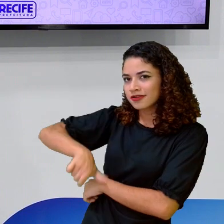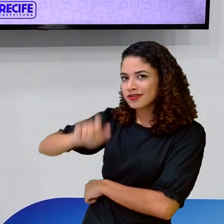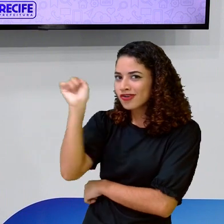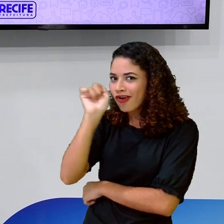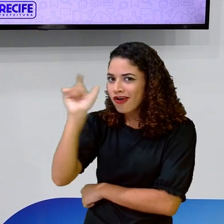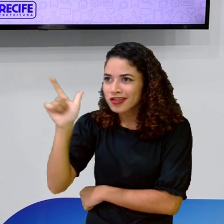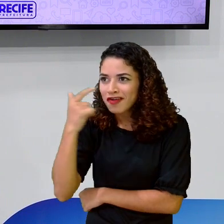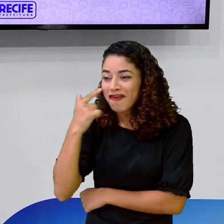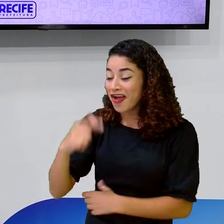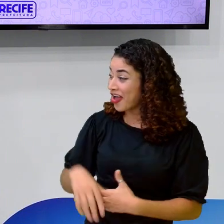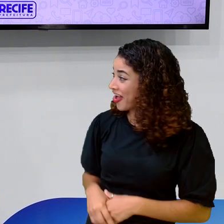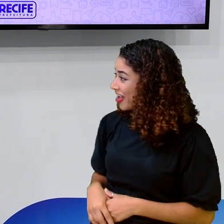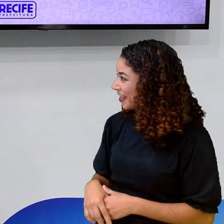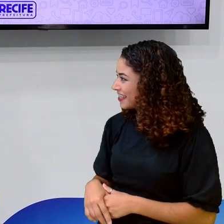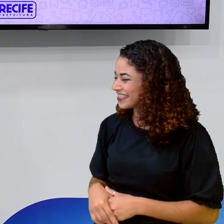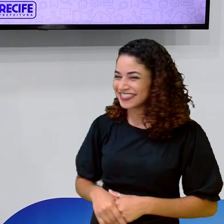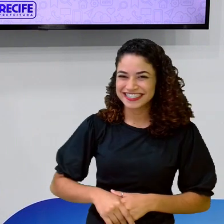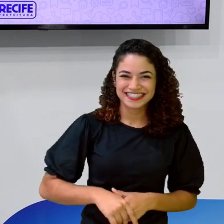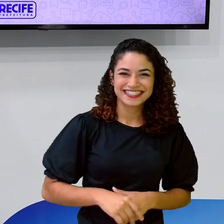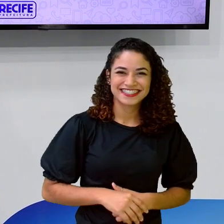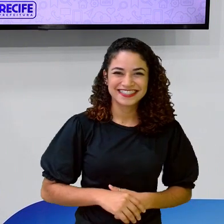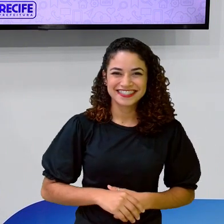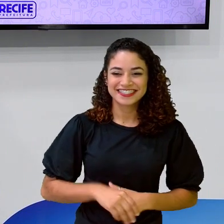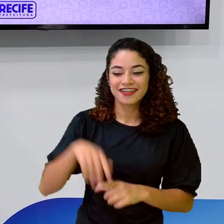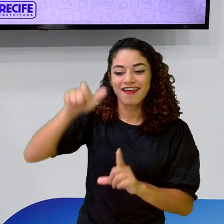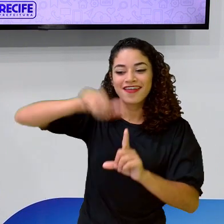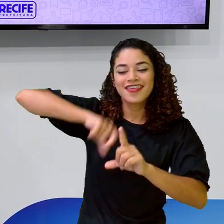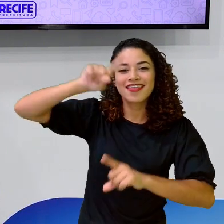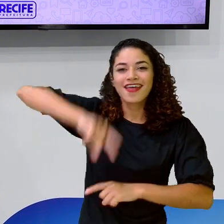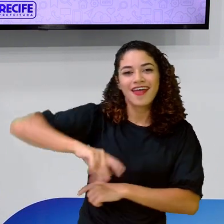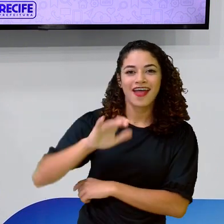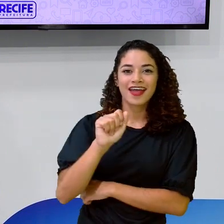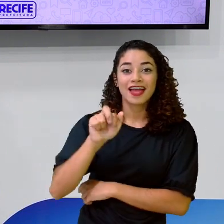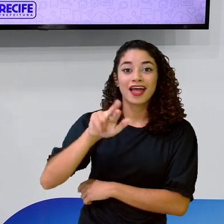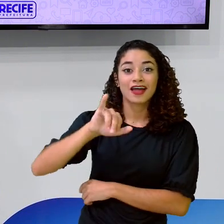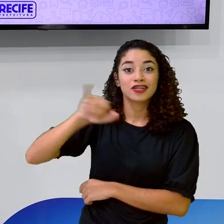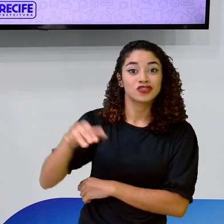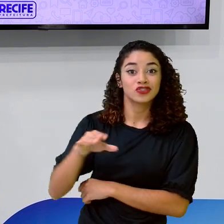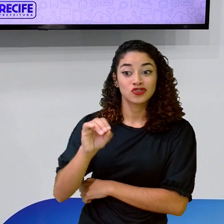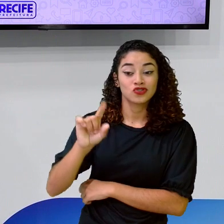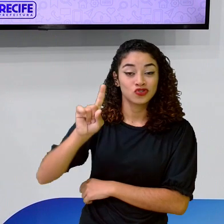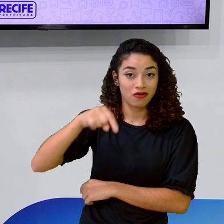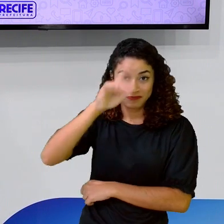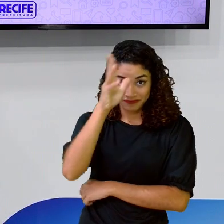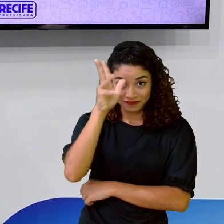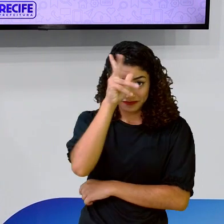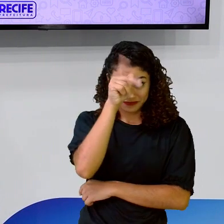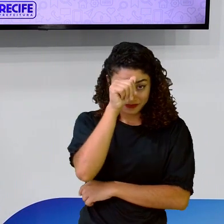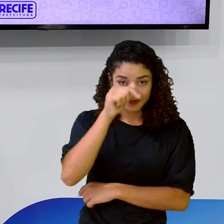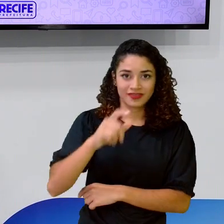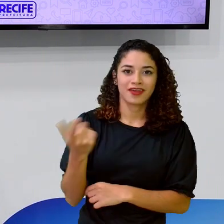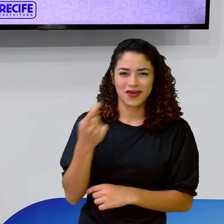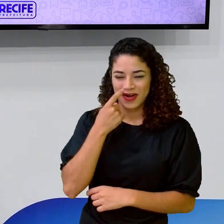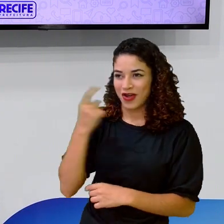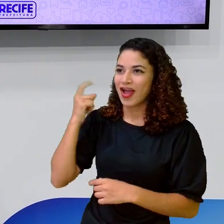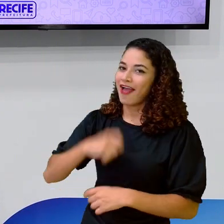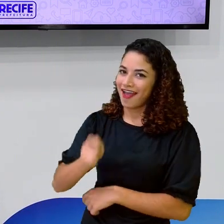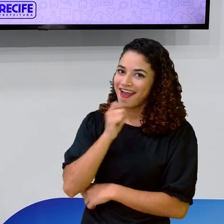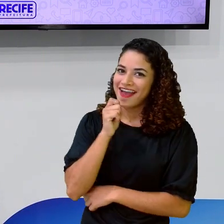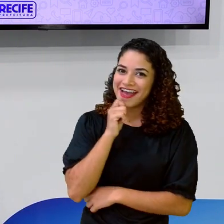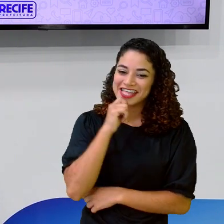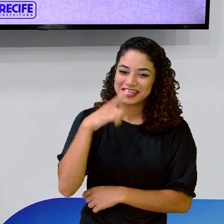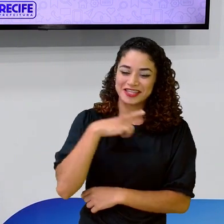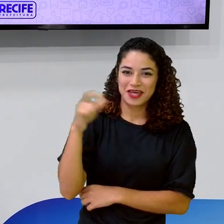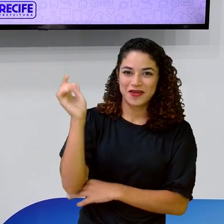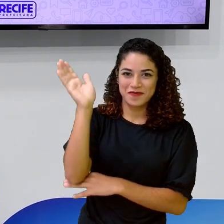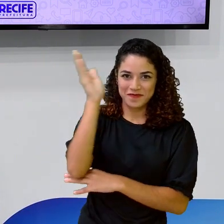vocês, o nosso personagem aí, o Carijó, o Carijó ainda aí, transvestido com a bandeira do